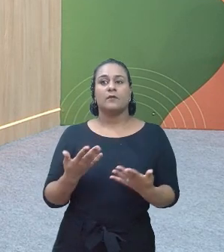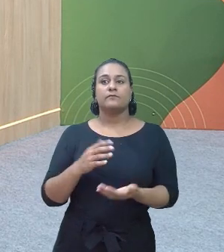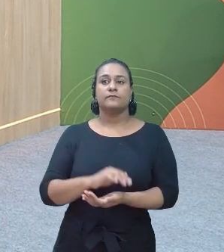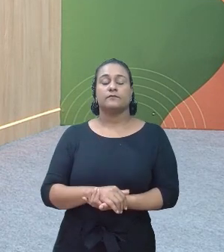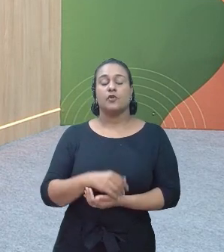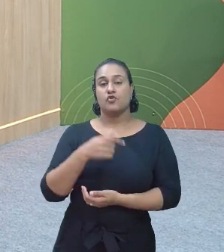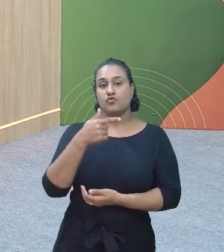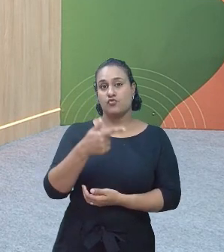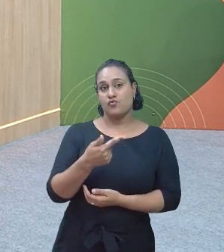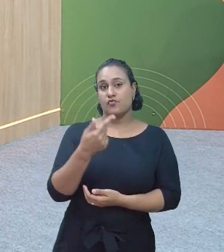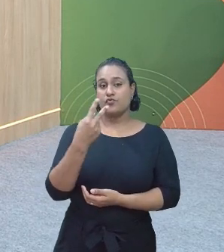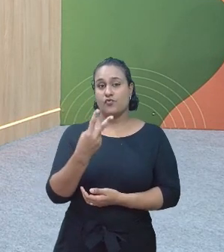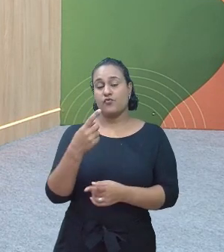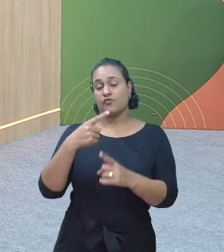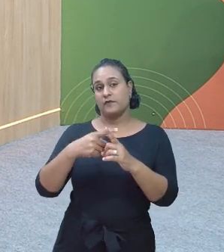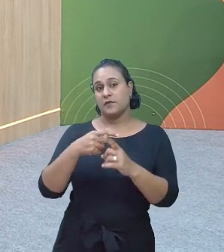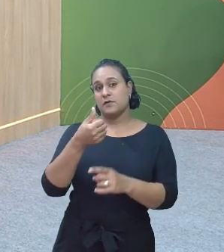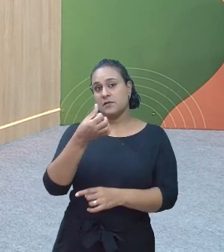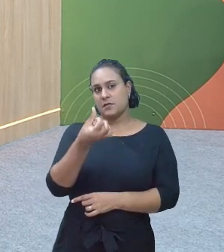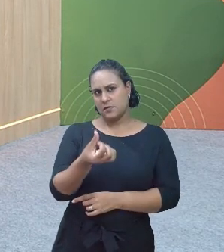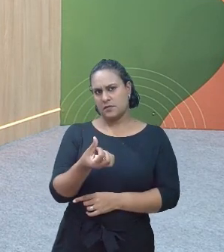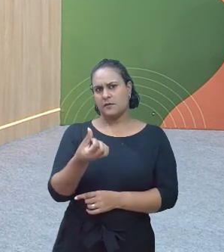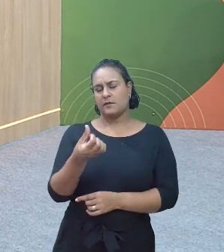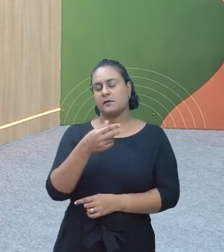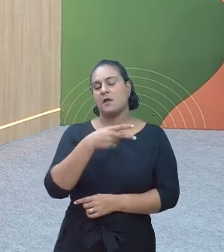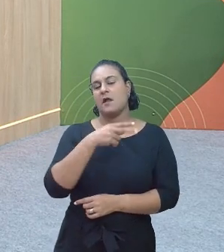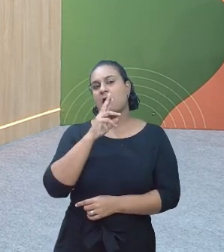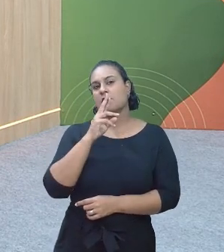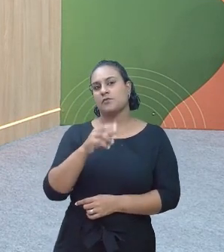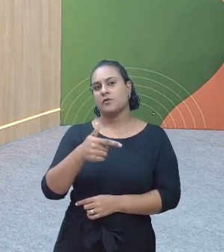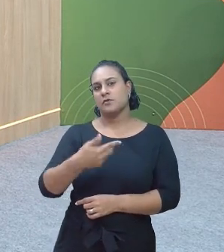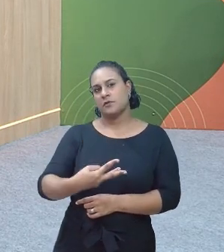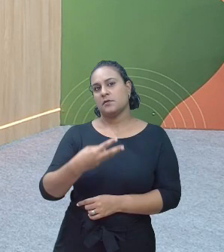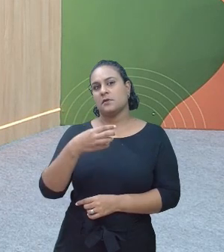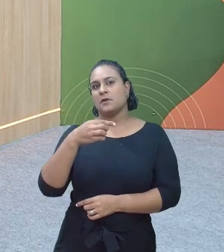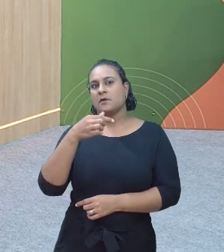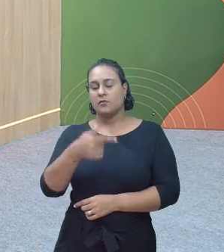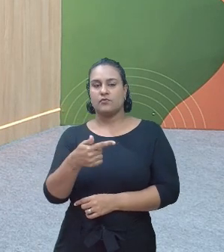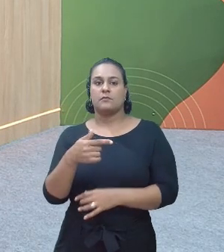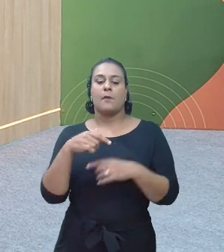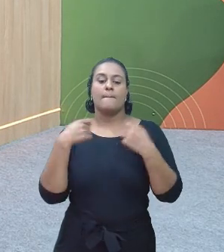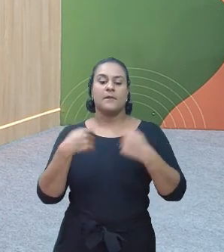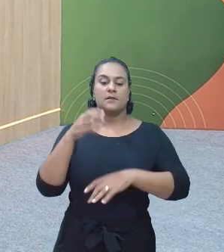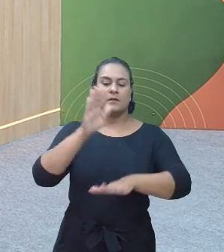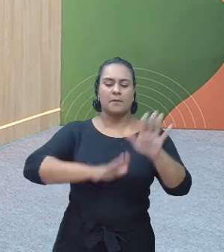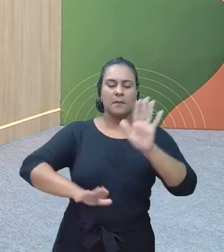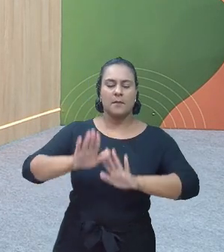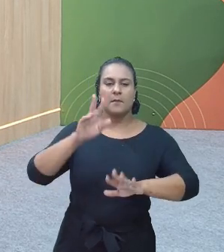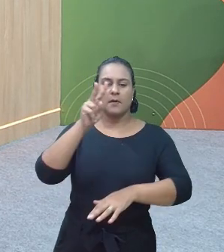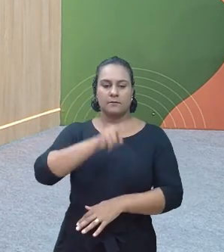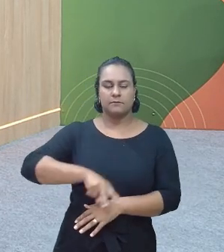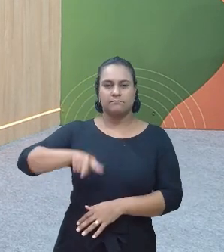32. É só ter cuidado, calma, que a gente consegue fazer a análise desse gráfico corretamente, tá bom?